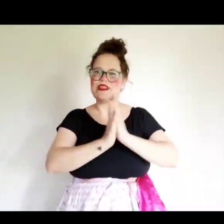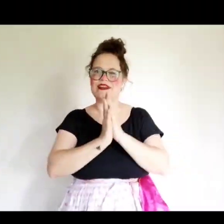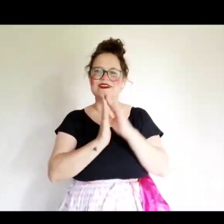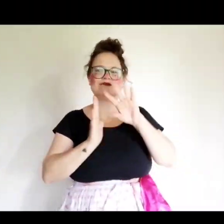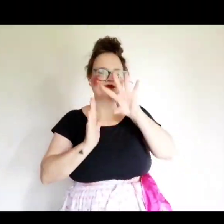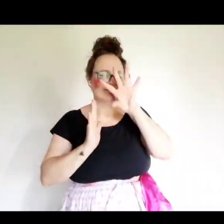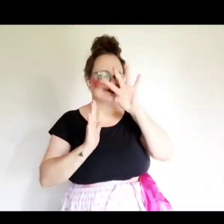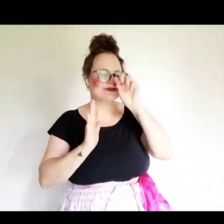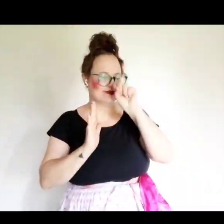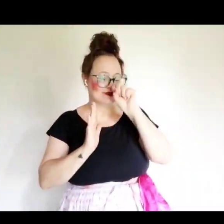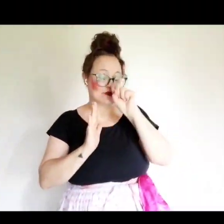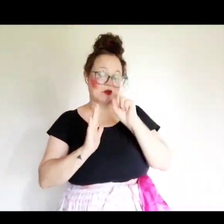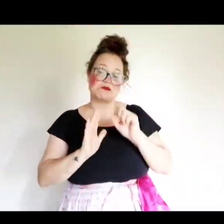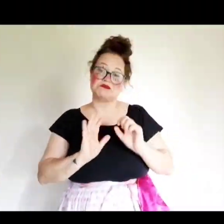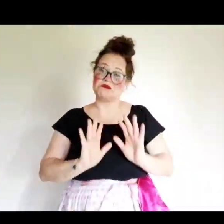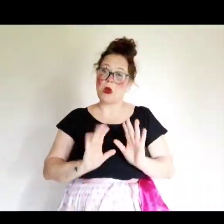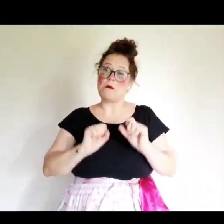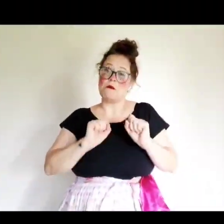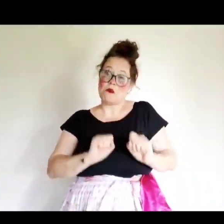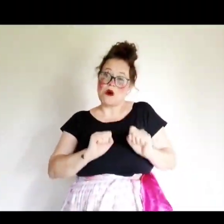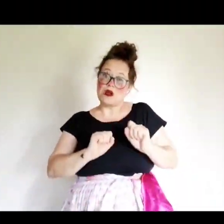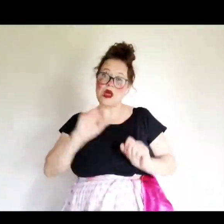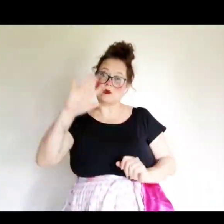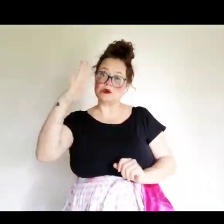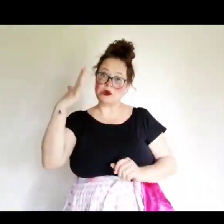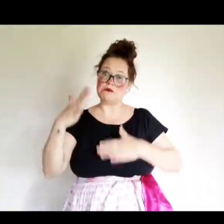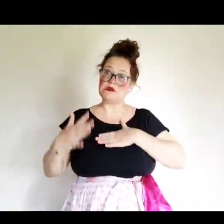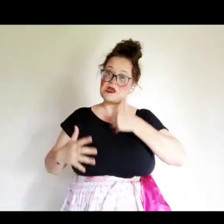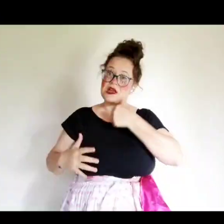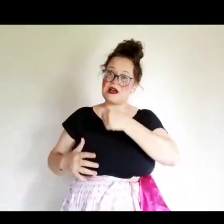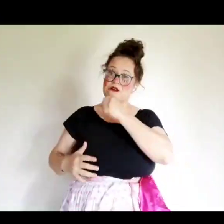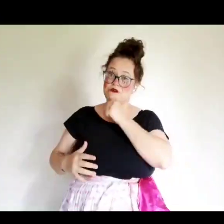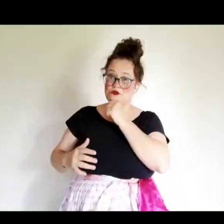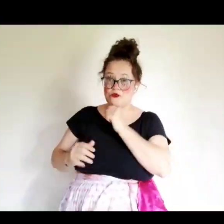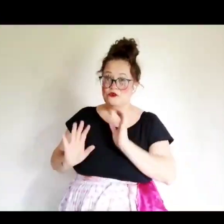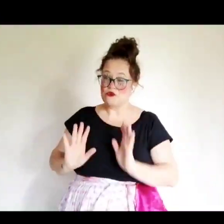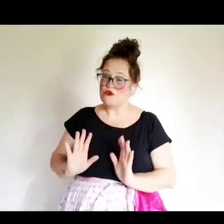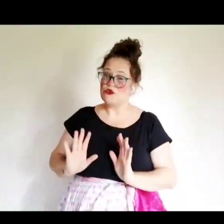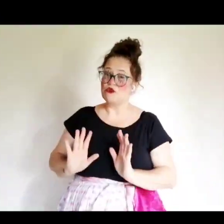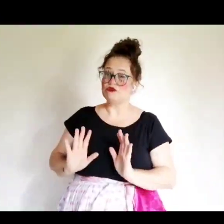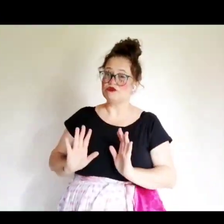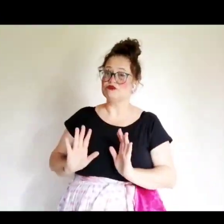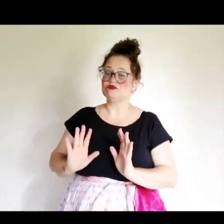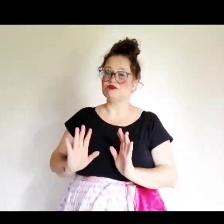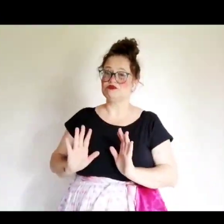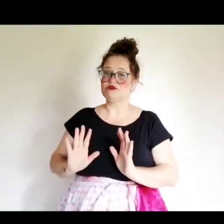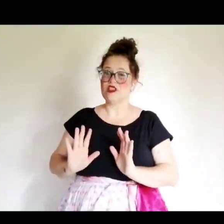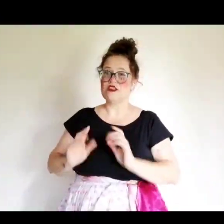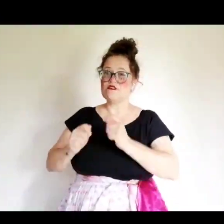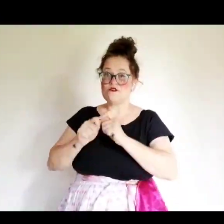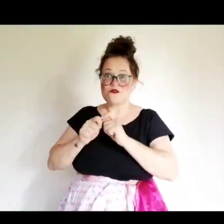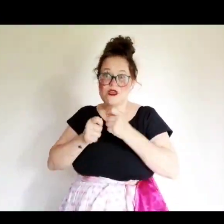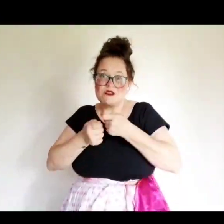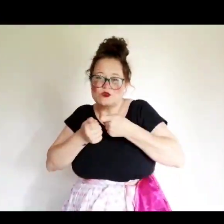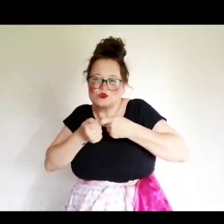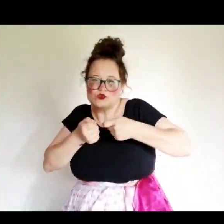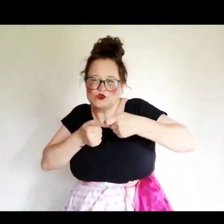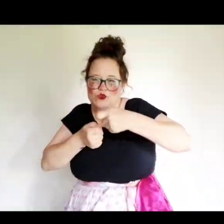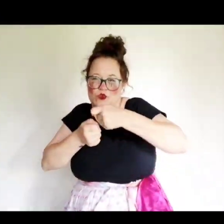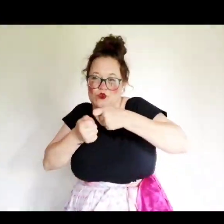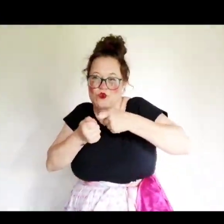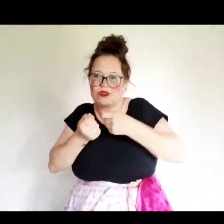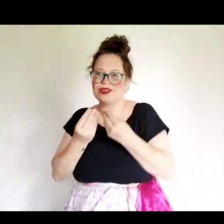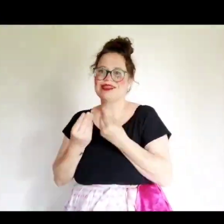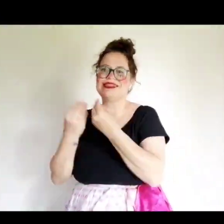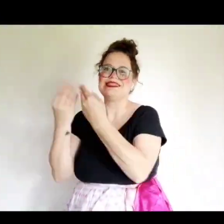Pode ser que, como a avó era costureira e costurava para fora, ela pode ter costurado